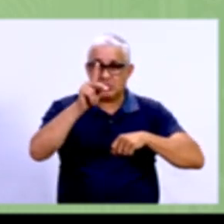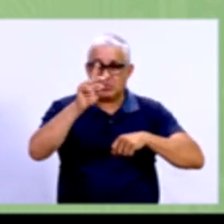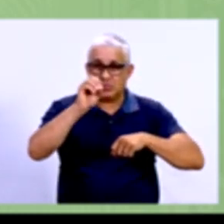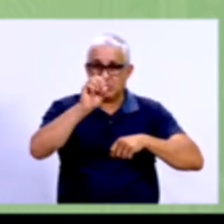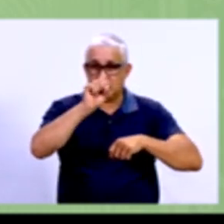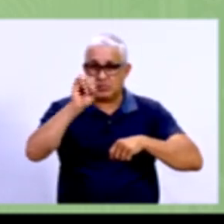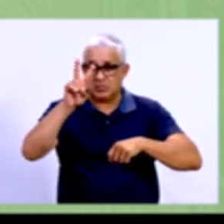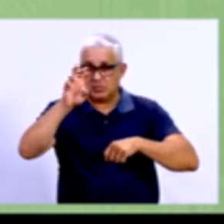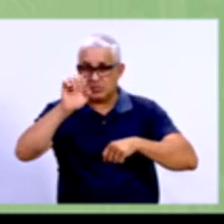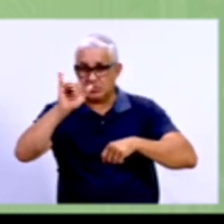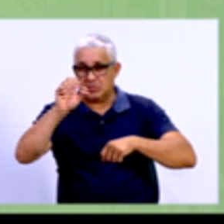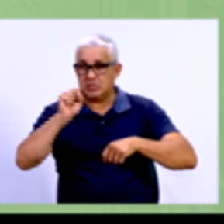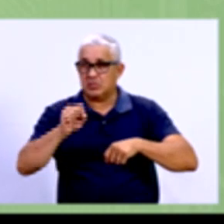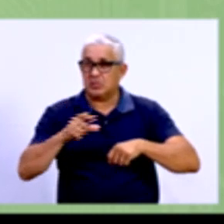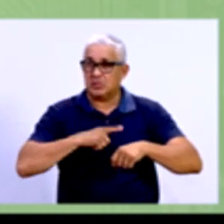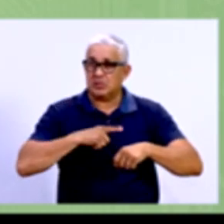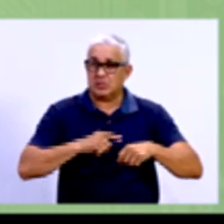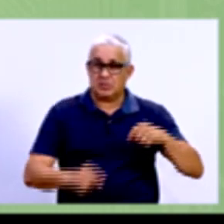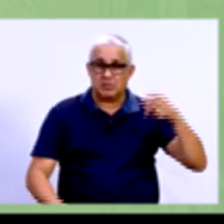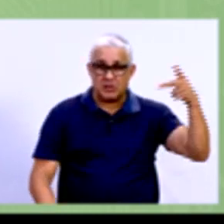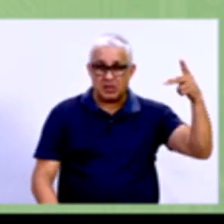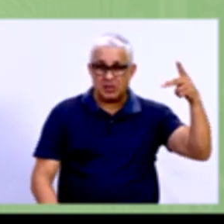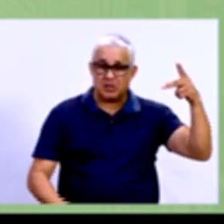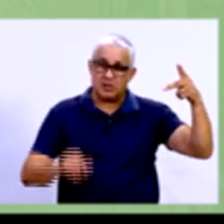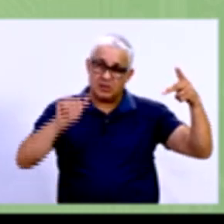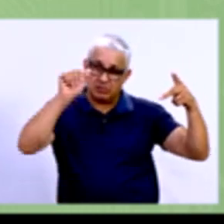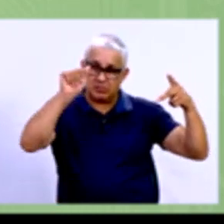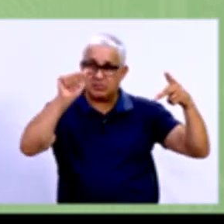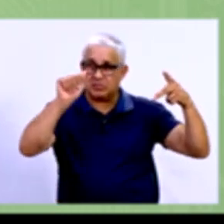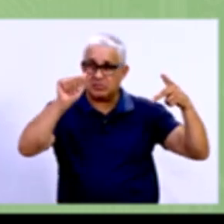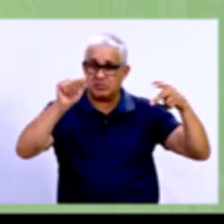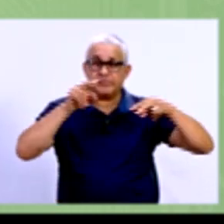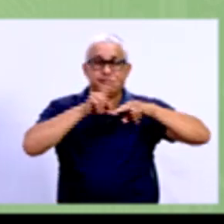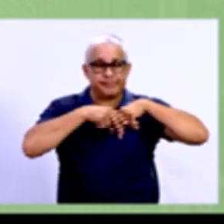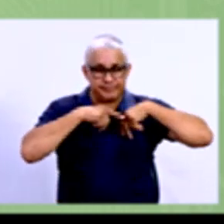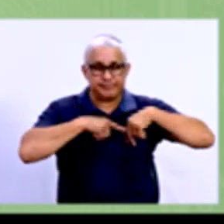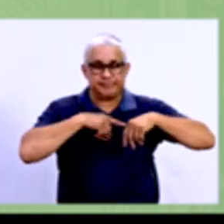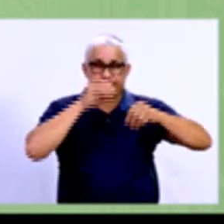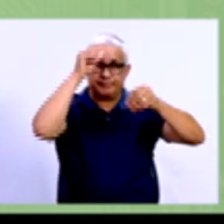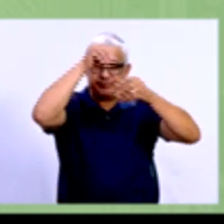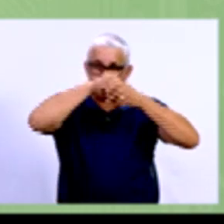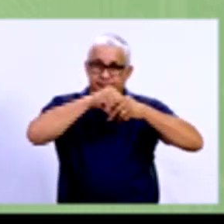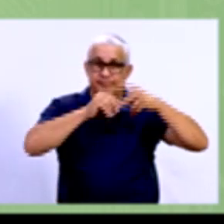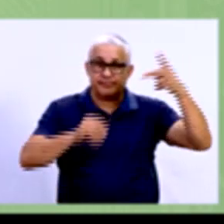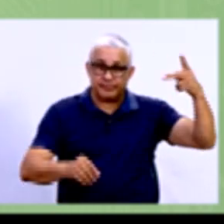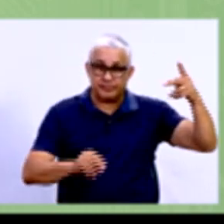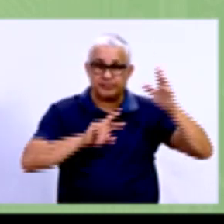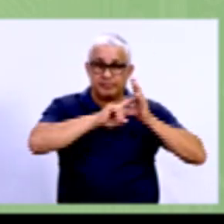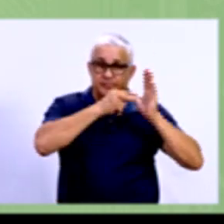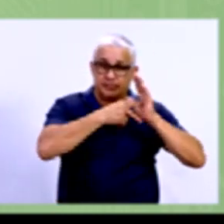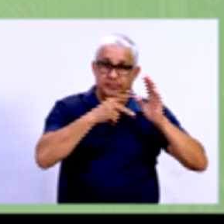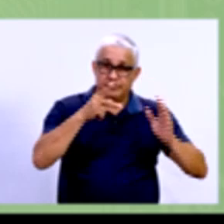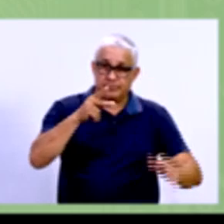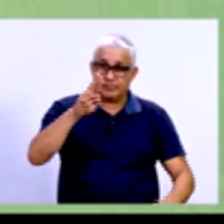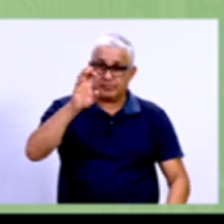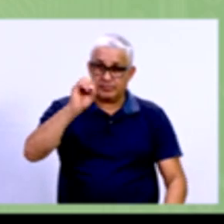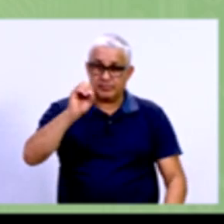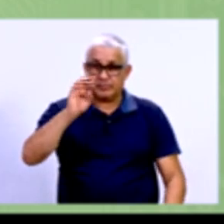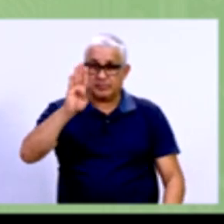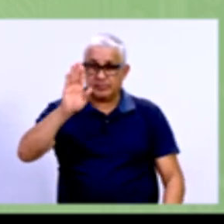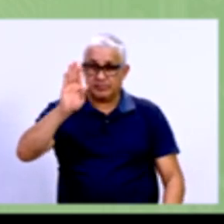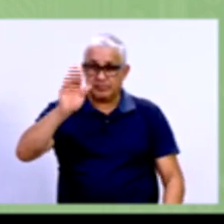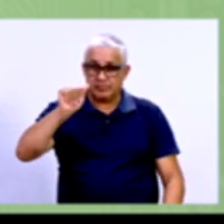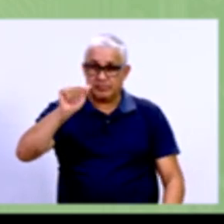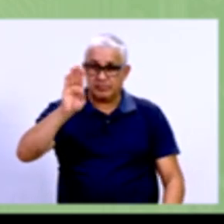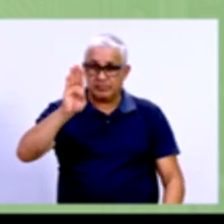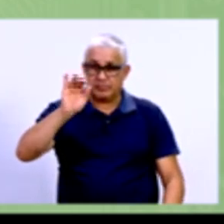tem um A aqui, porque a gente está falando de um evento A. Por isso que tem um P de A aqui, tá, pessoal? O P significa probabilidade. E